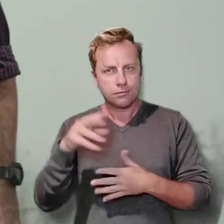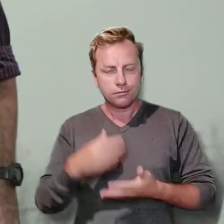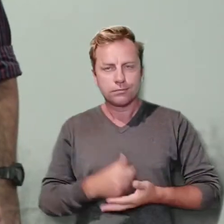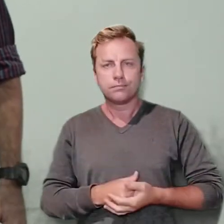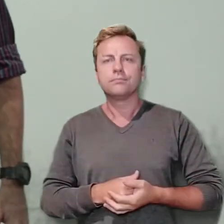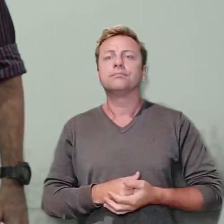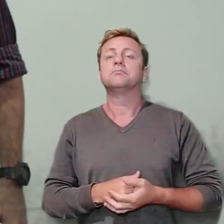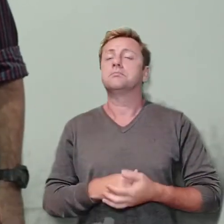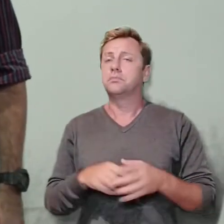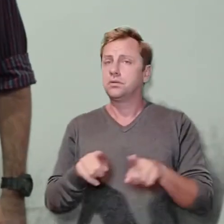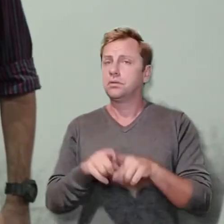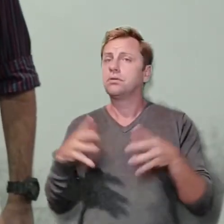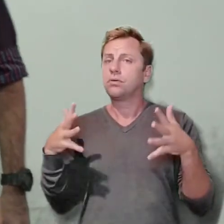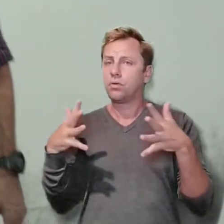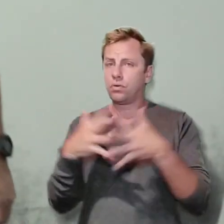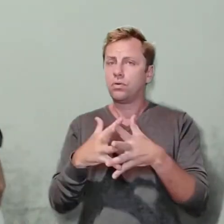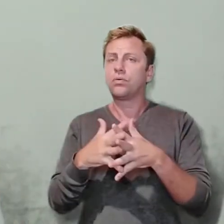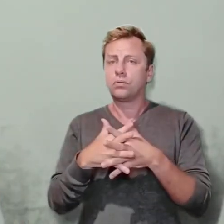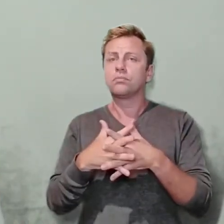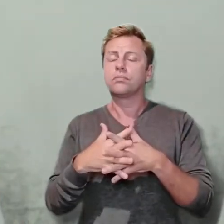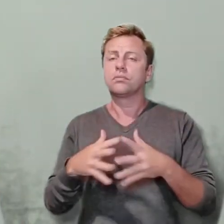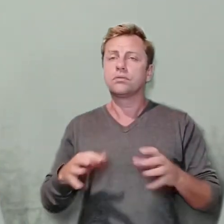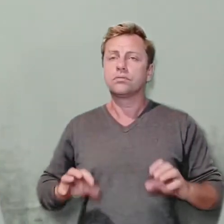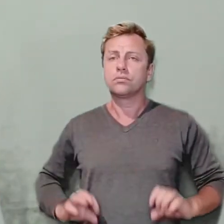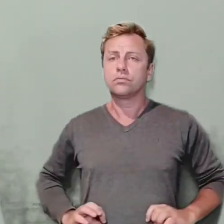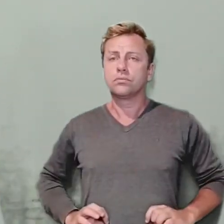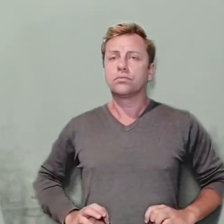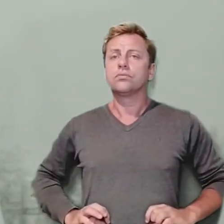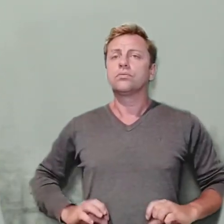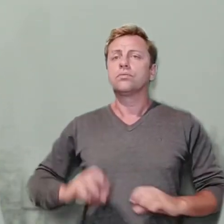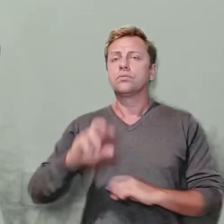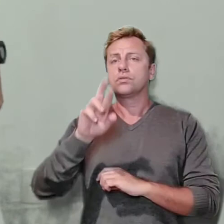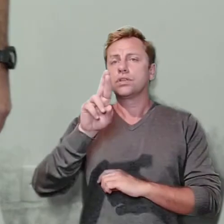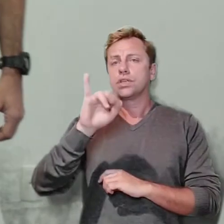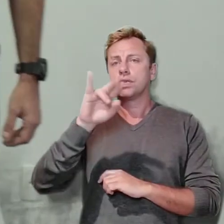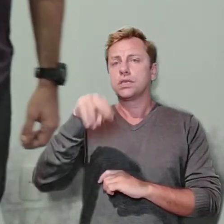comprometer a visão e pode comprometer